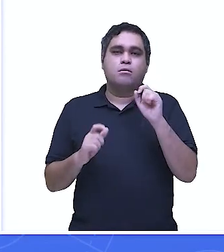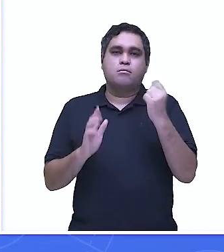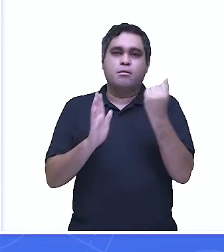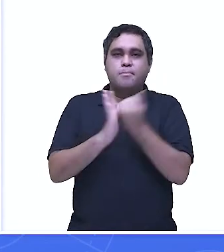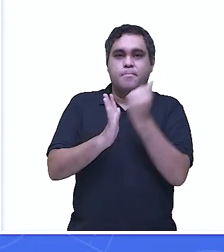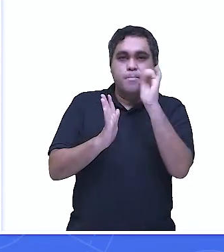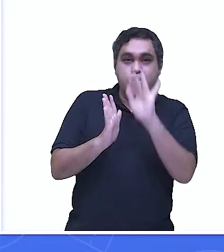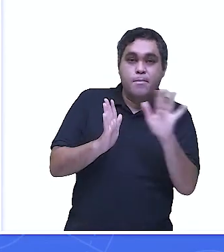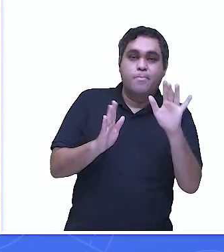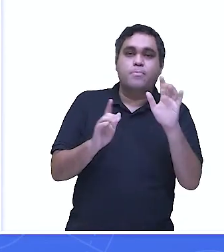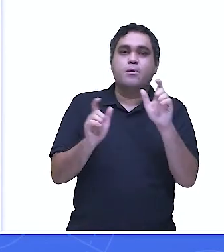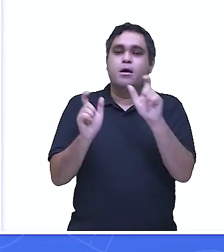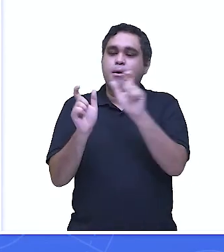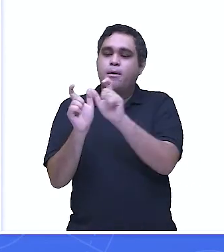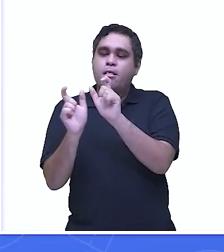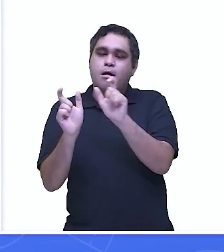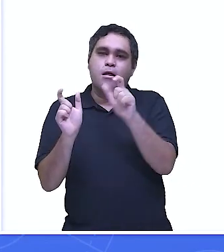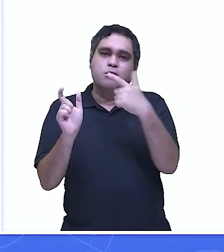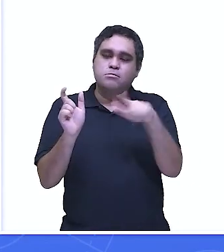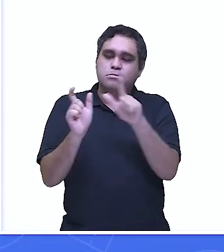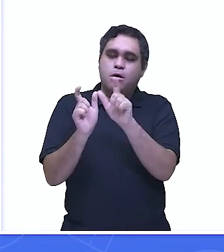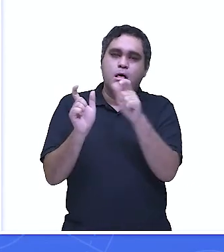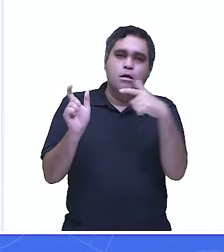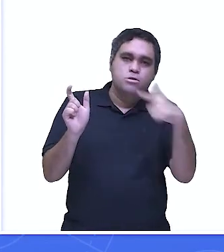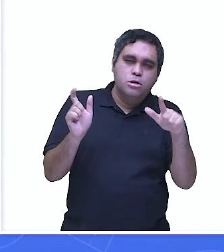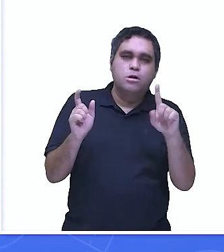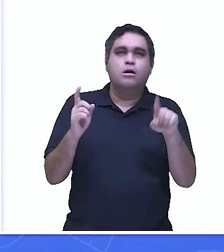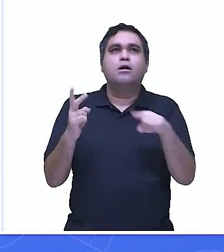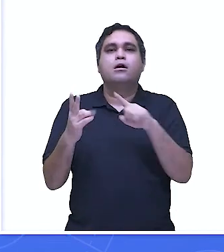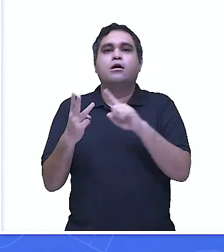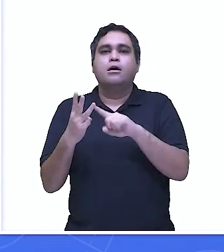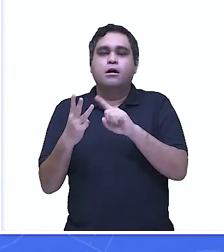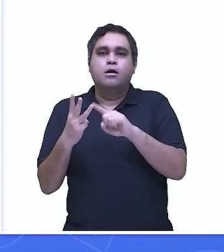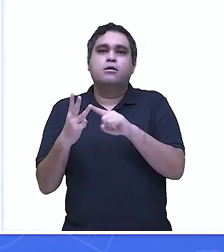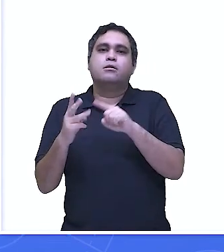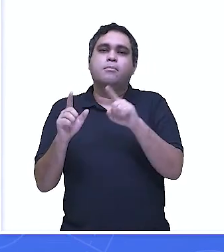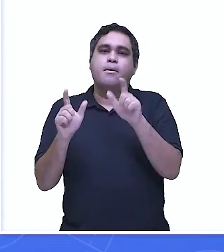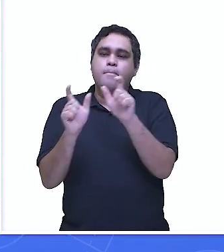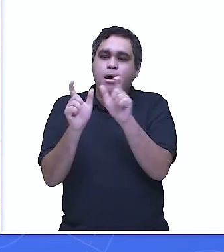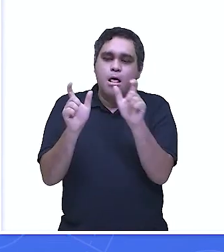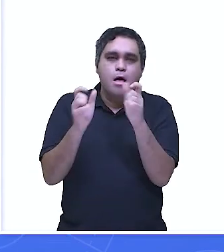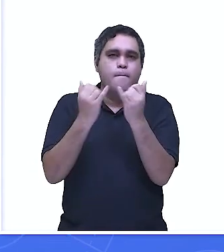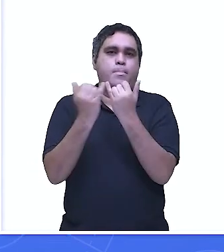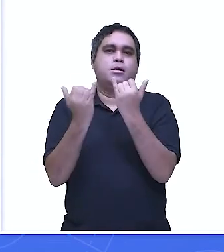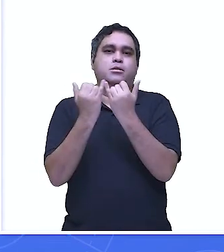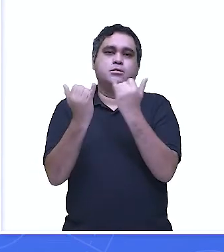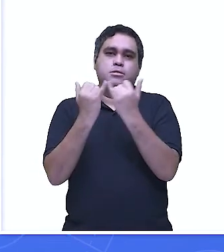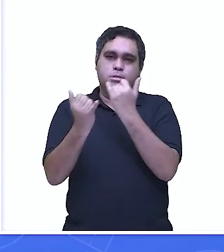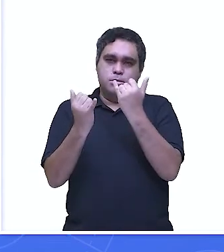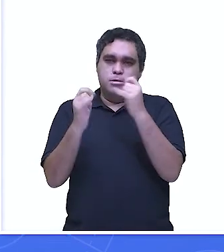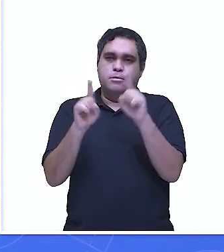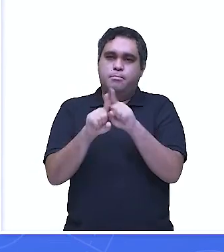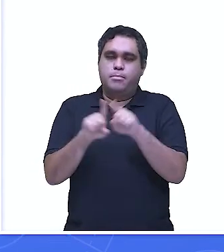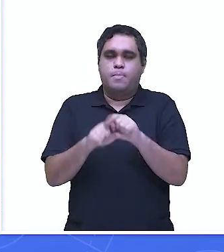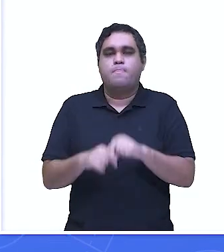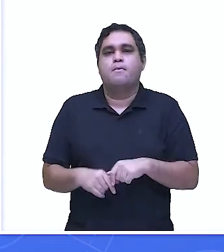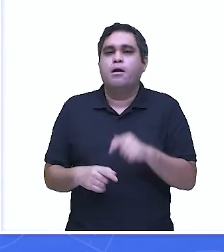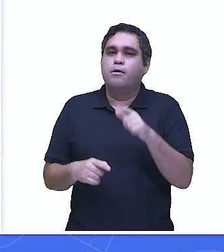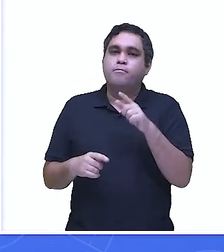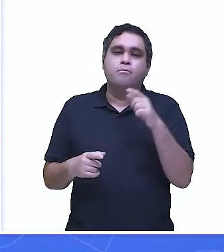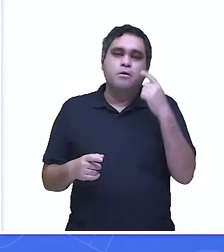as palavras cognatas, para, enfim, chegar às respostas. Vamos ver aqui o que vocês estão